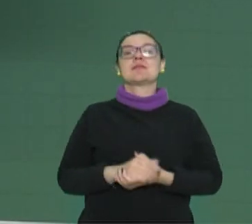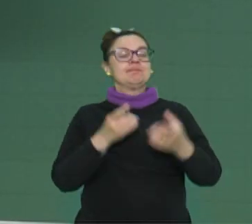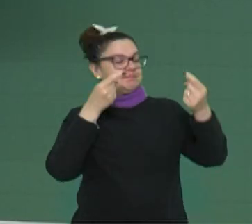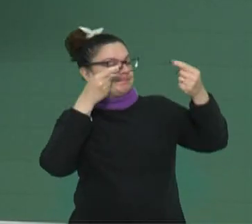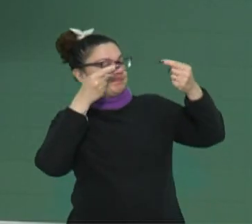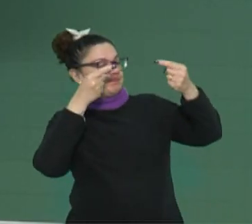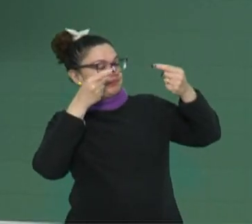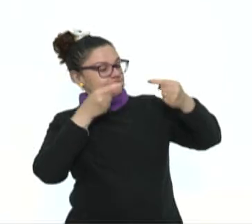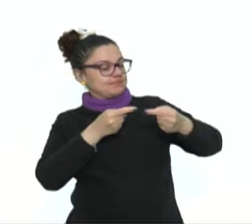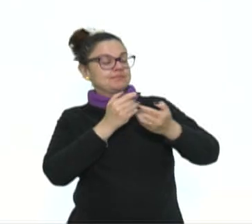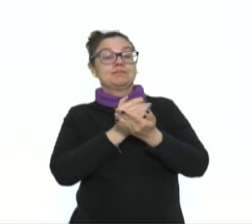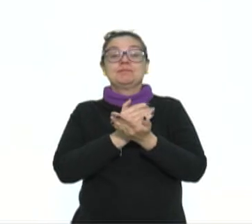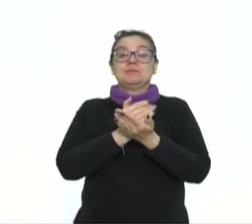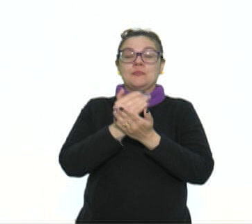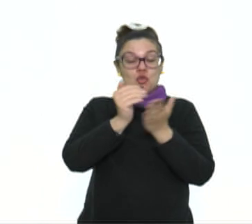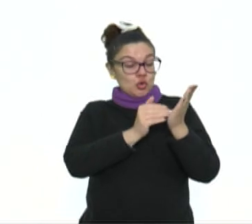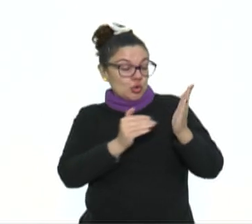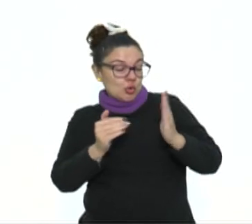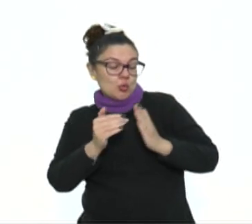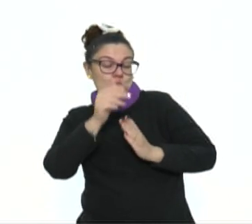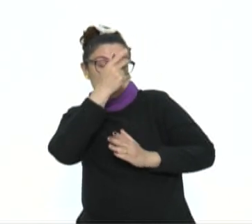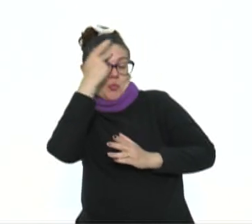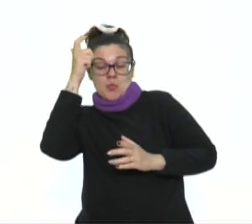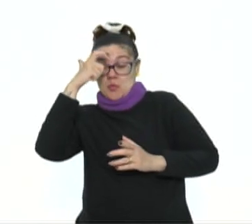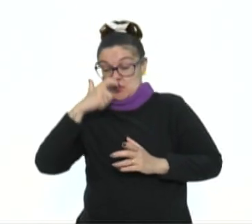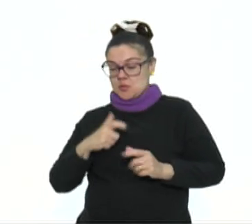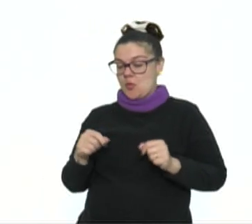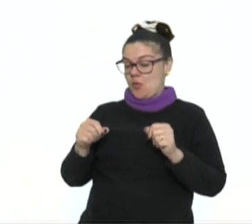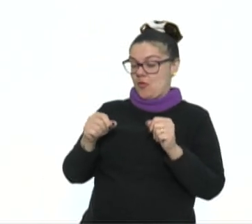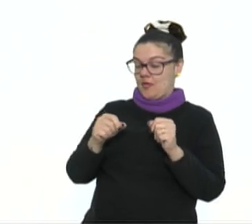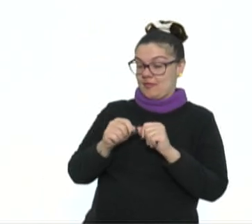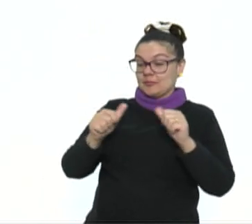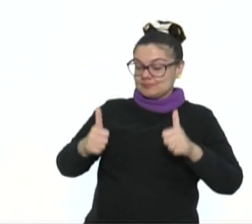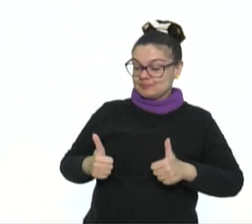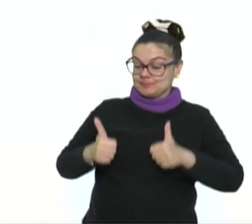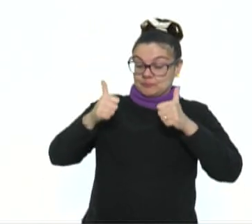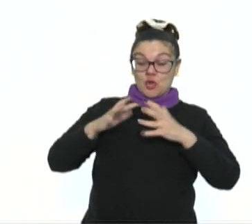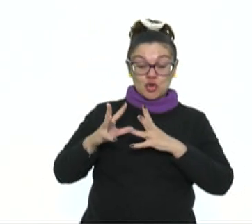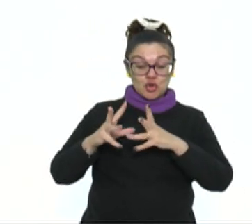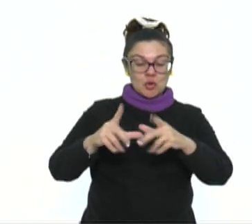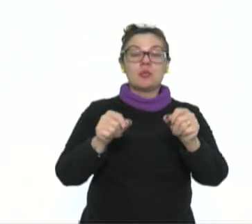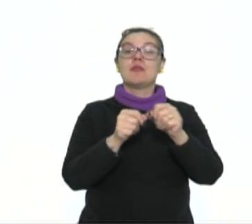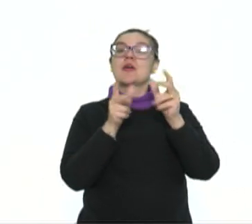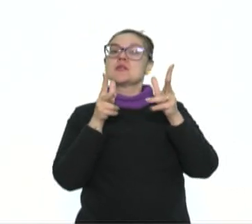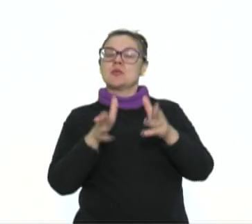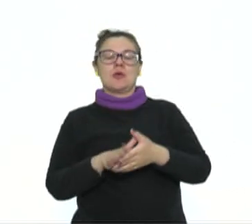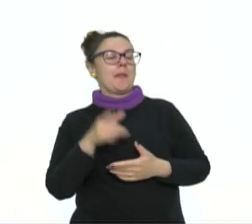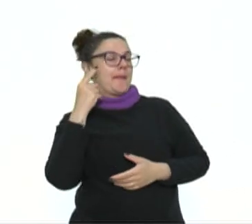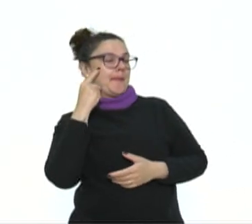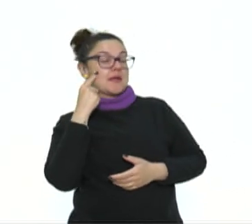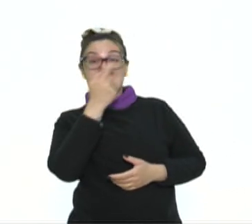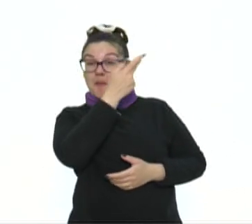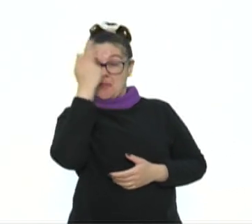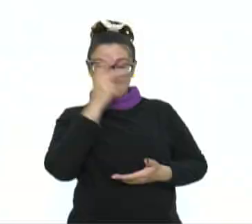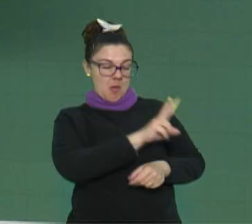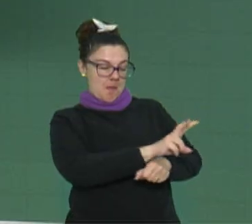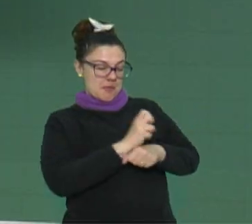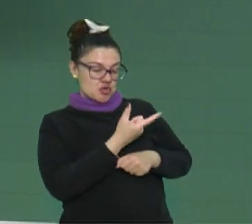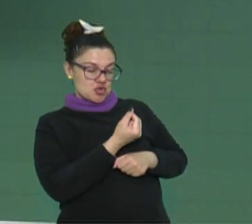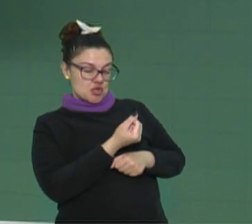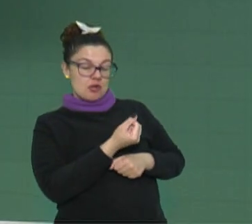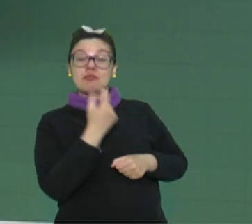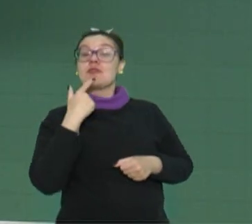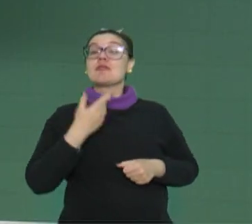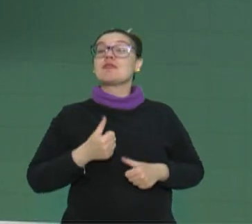Opõe-se ao princípio de que toda ação do homem possa valer como norma universal. Para pensar, o caloteiro ali, ele está